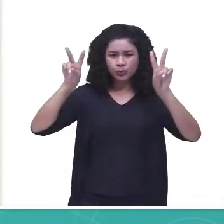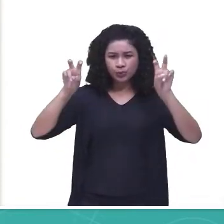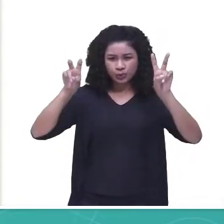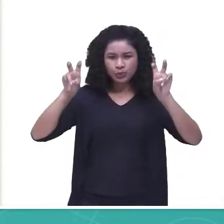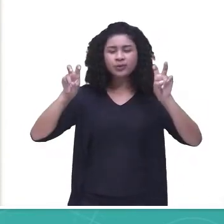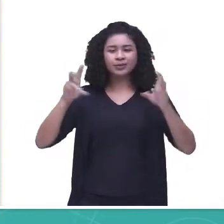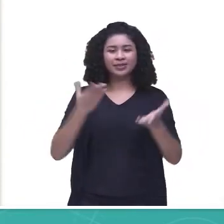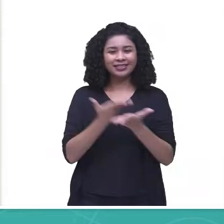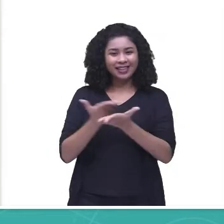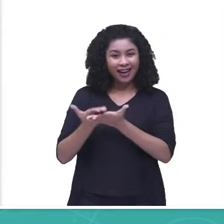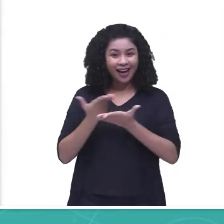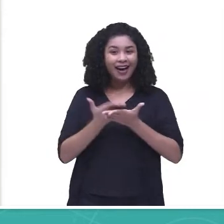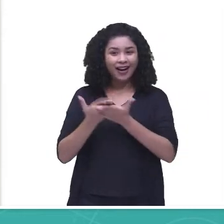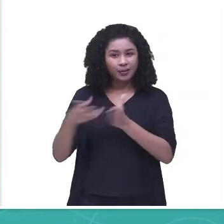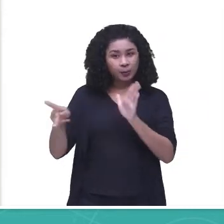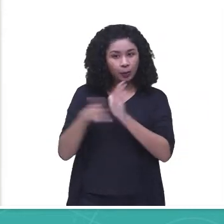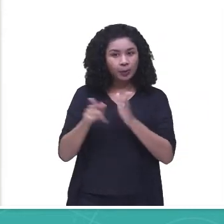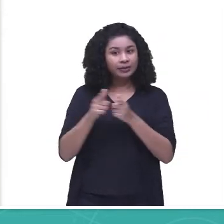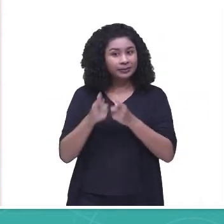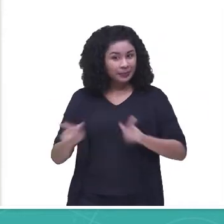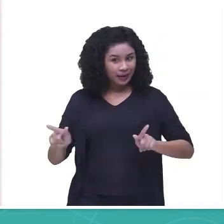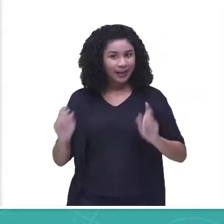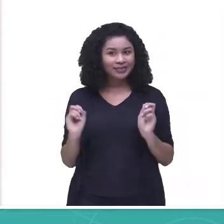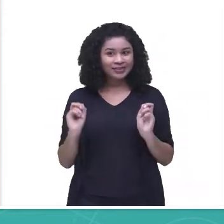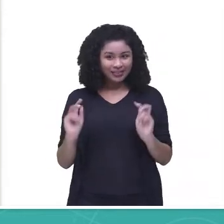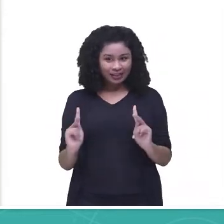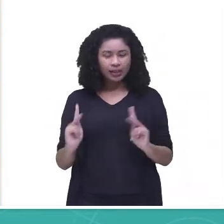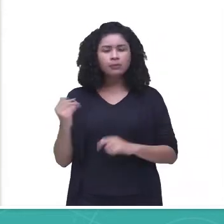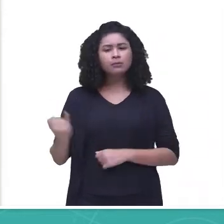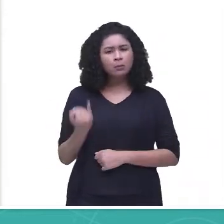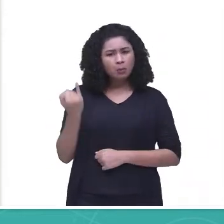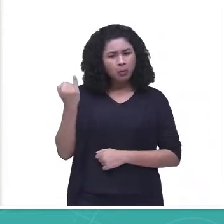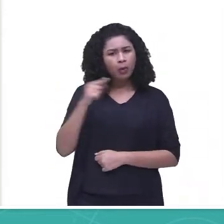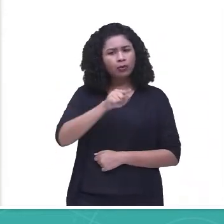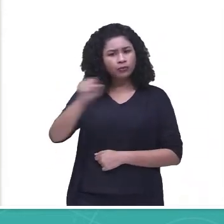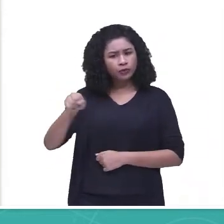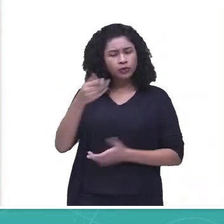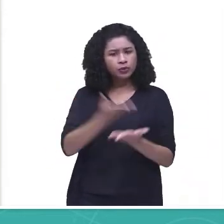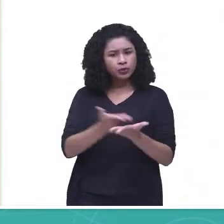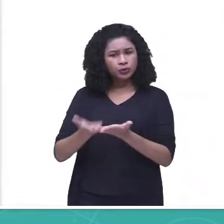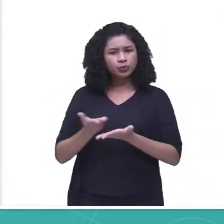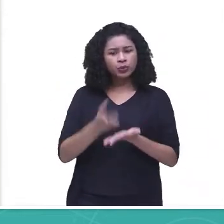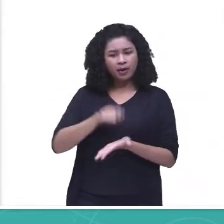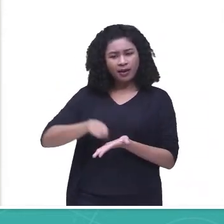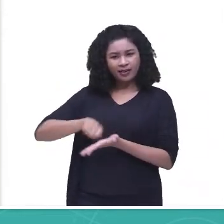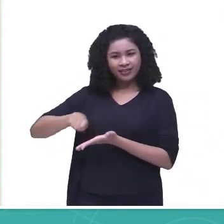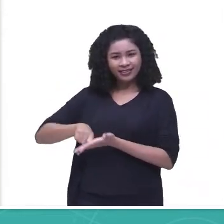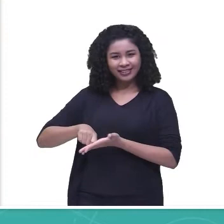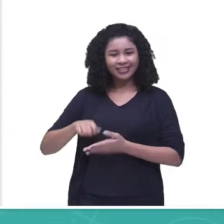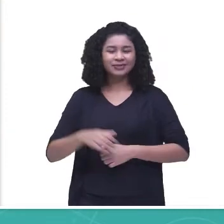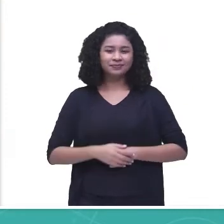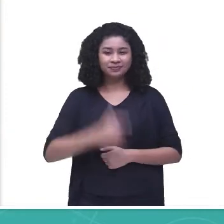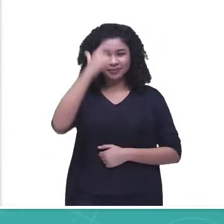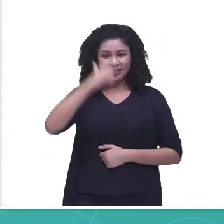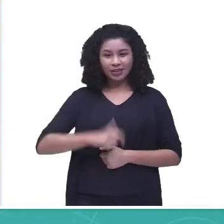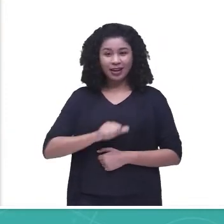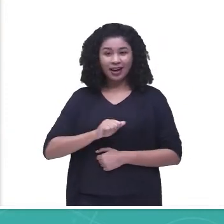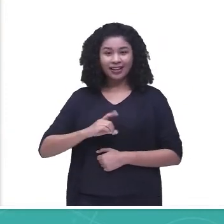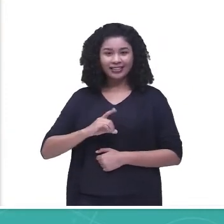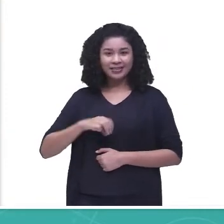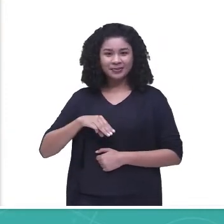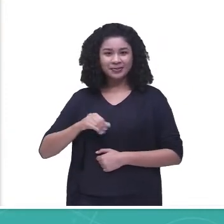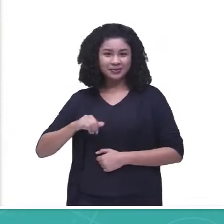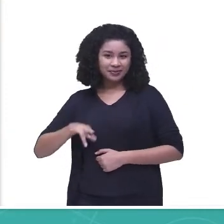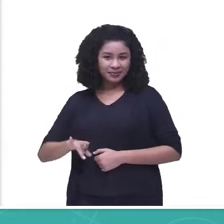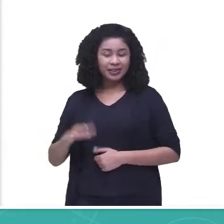Aquelas estruturas gramaticais, é sempre muito importante que vocês anotem, tá certo? Sou o teacher Ademir Ribeiro e vou ficar com vocês na aula de hoje,